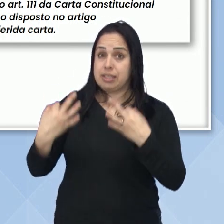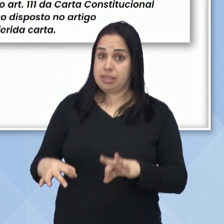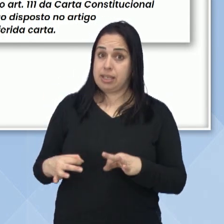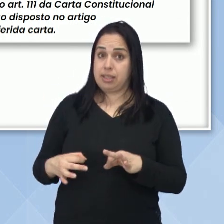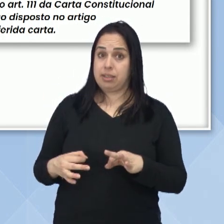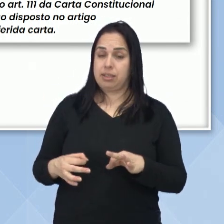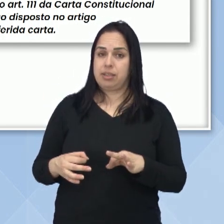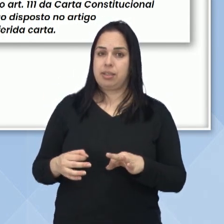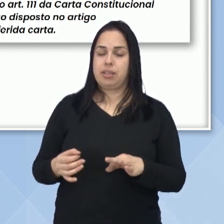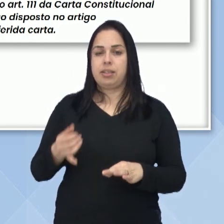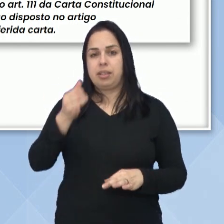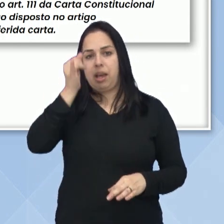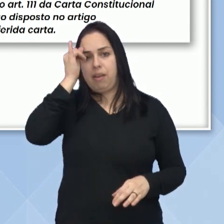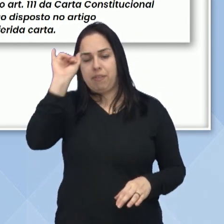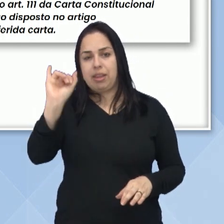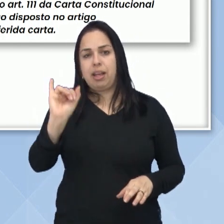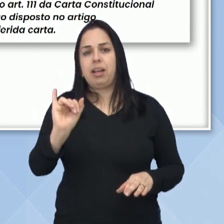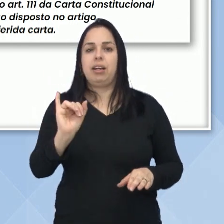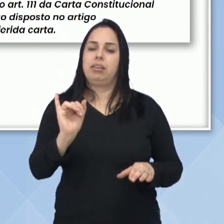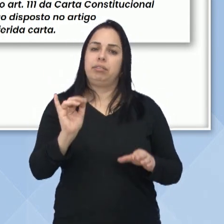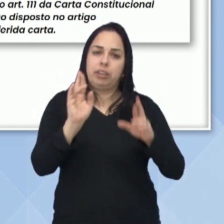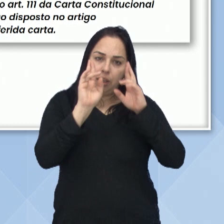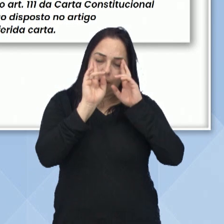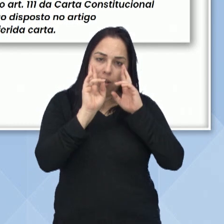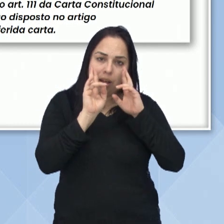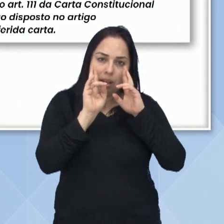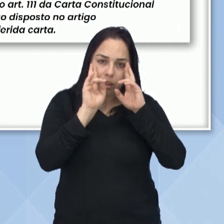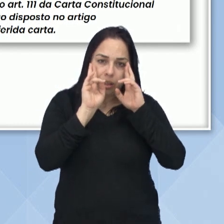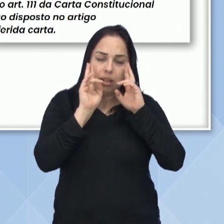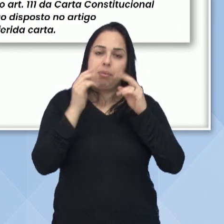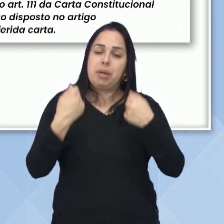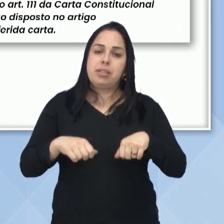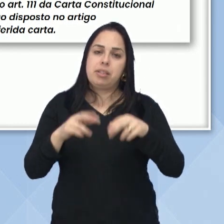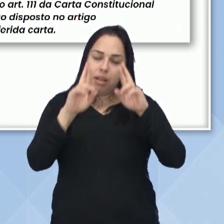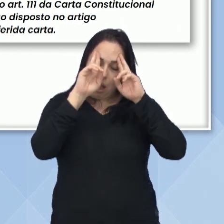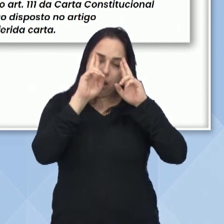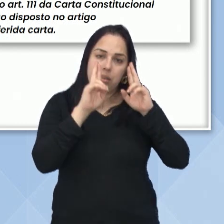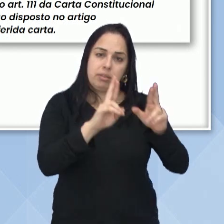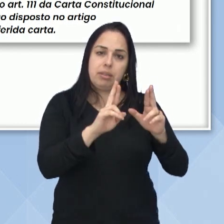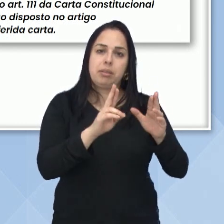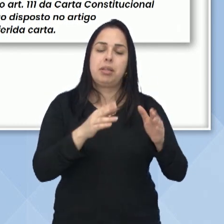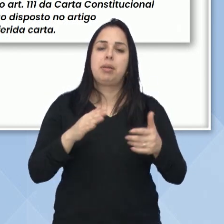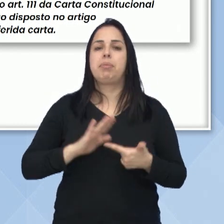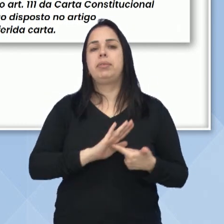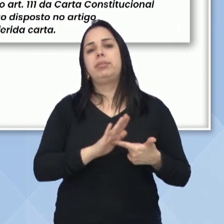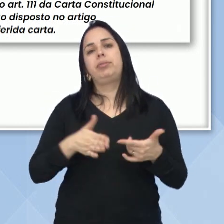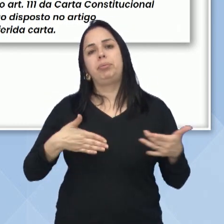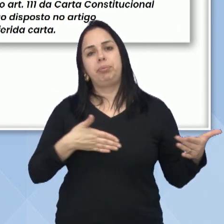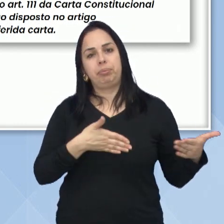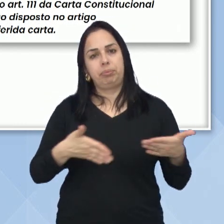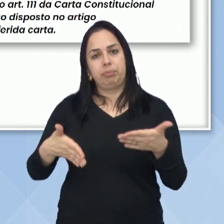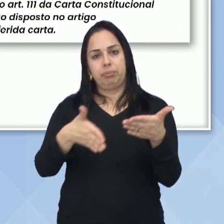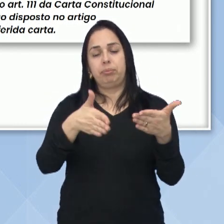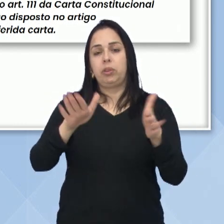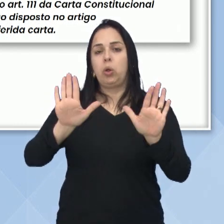o desrespeito aos princípios norteadores da administração pública,